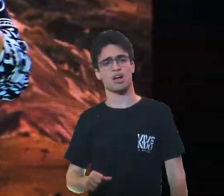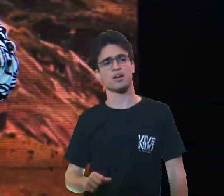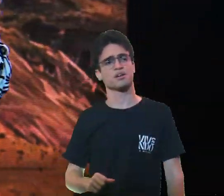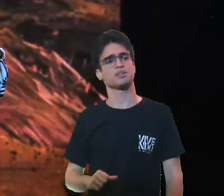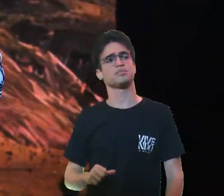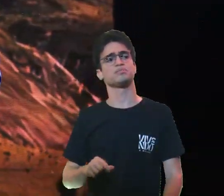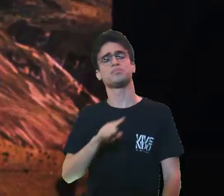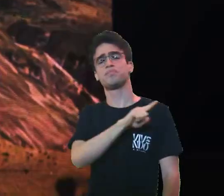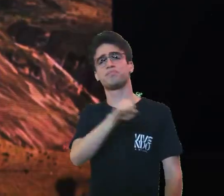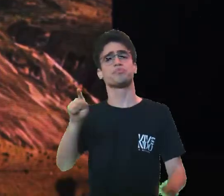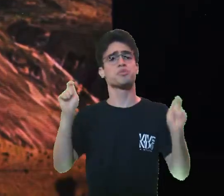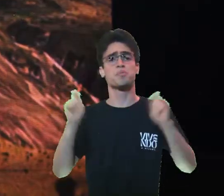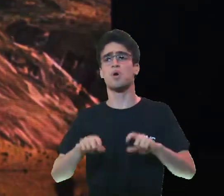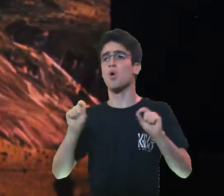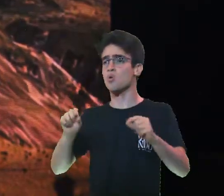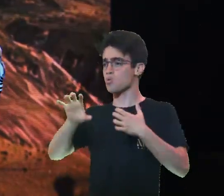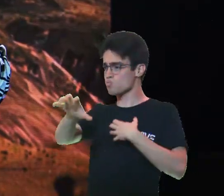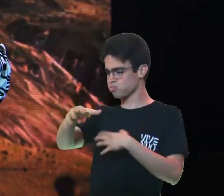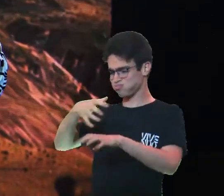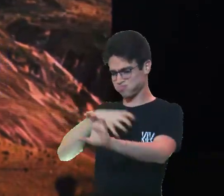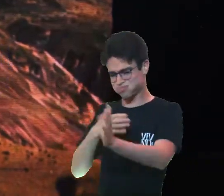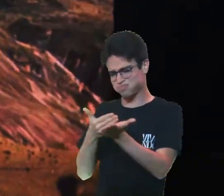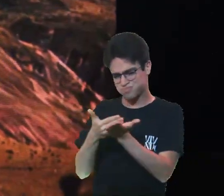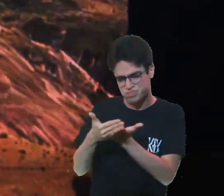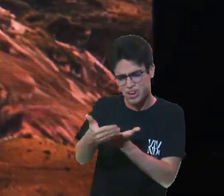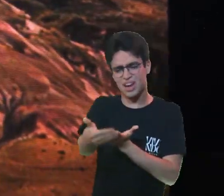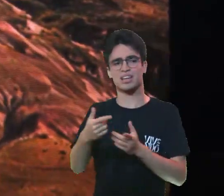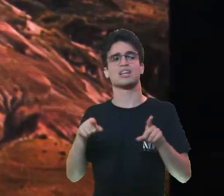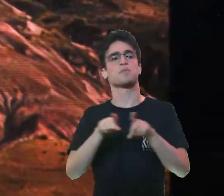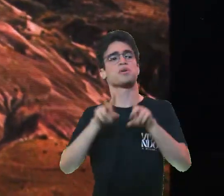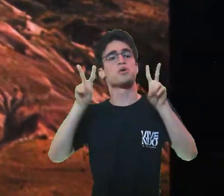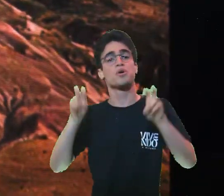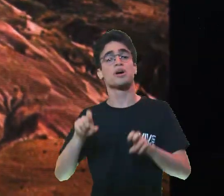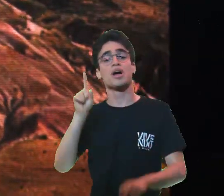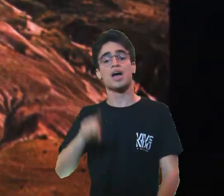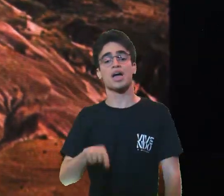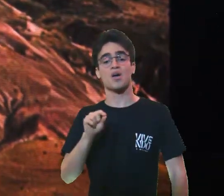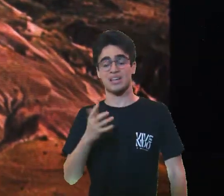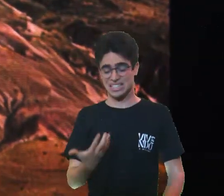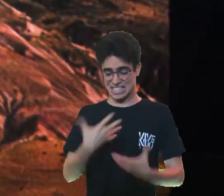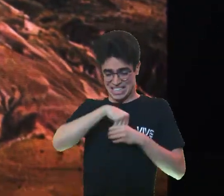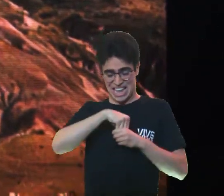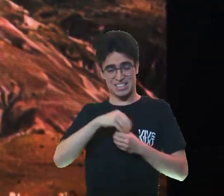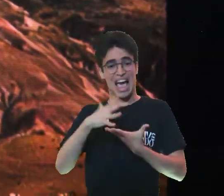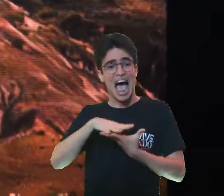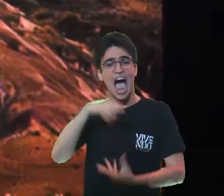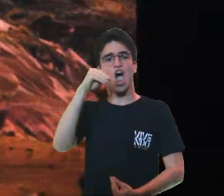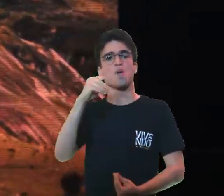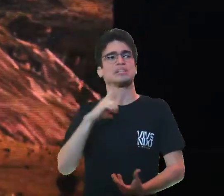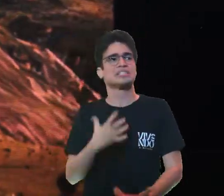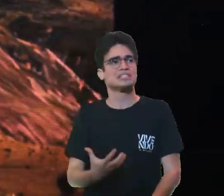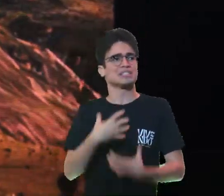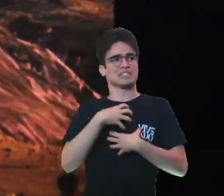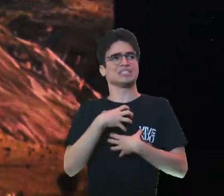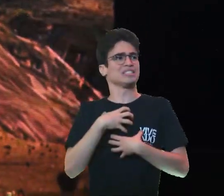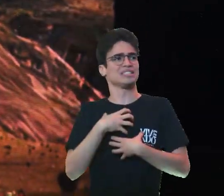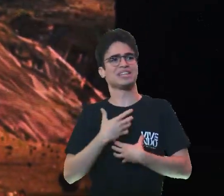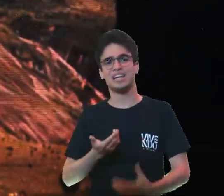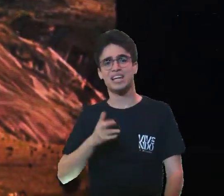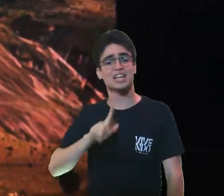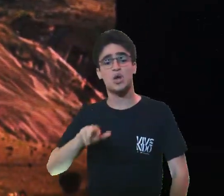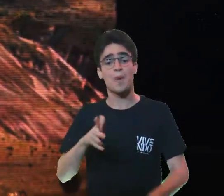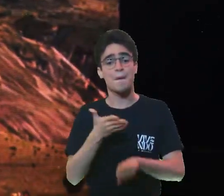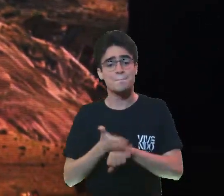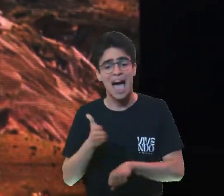e abraçando a compaixão. O sentimento de dó acontece na alma e não é prático. Nos leva